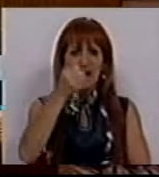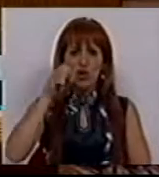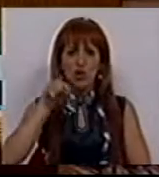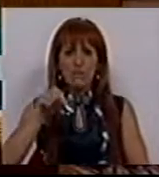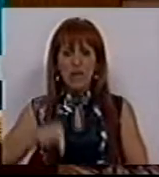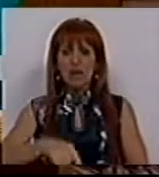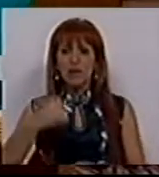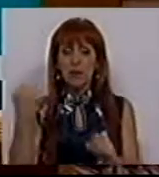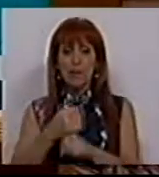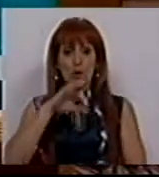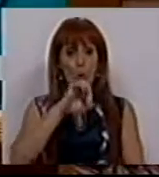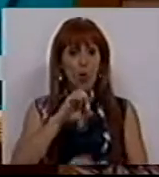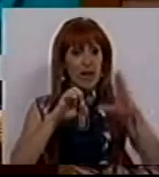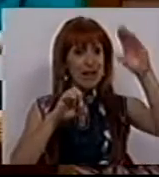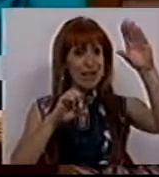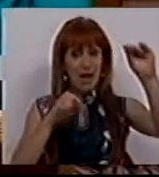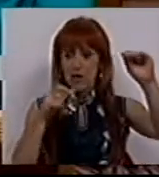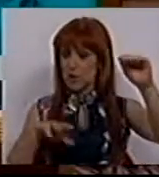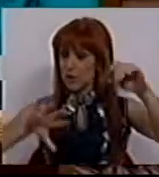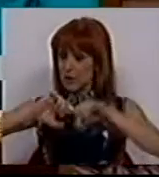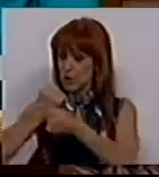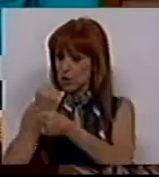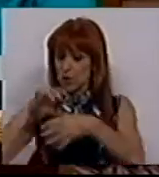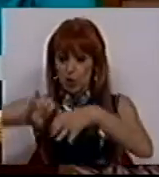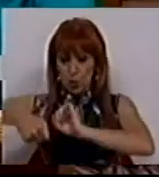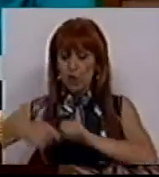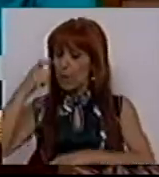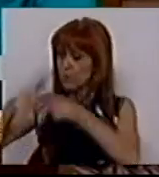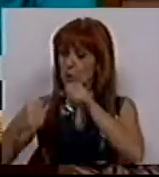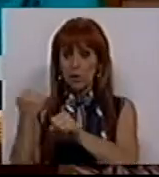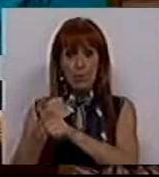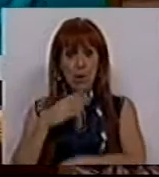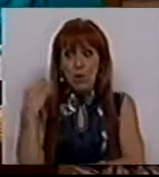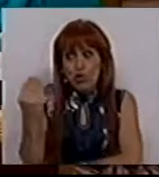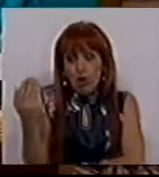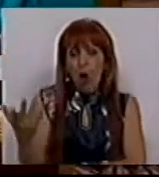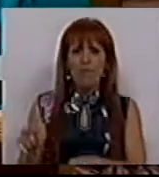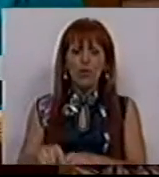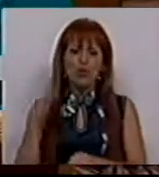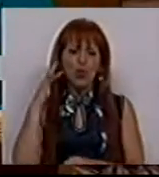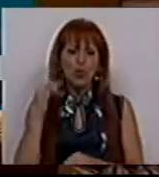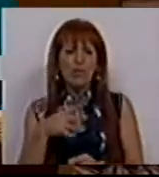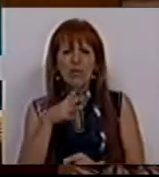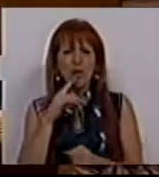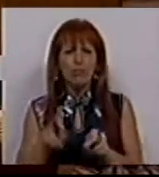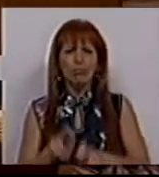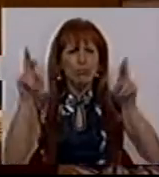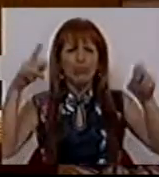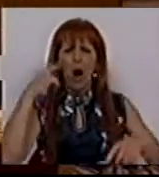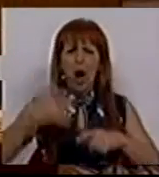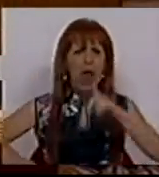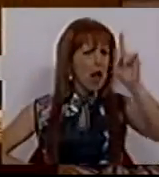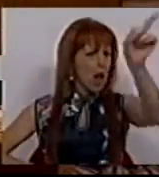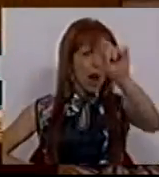de trabalho e 8 em cada 10 empregos destruídos foram de trabalhadores jovens. Os números da imigração não disparam, por